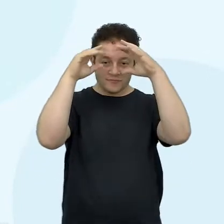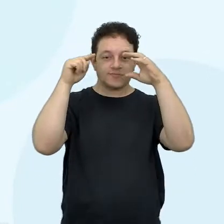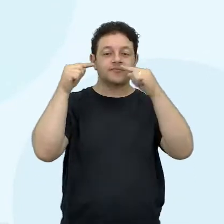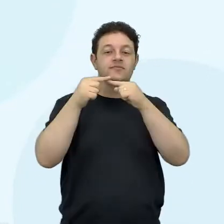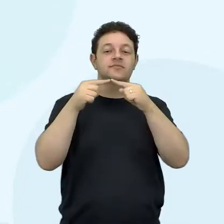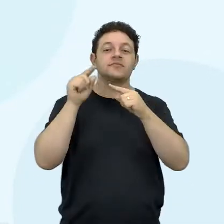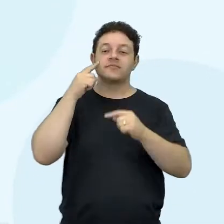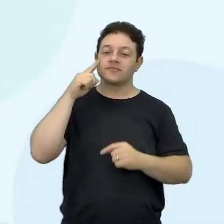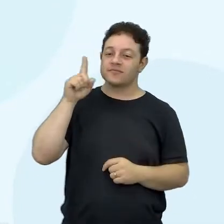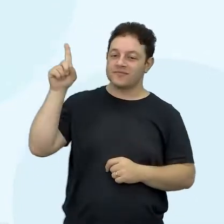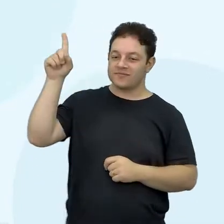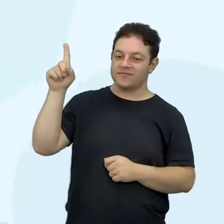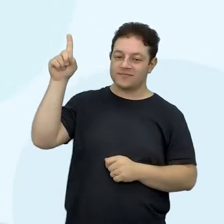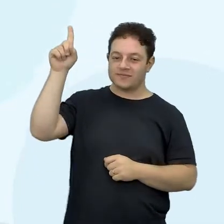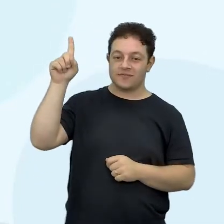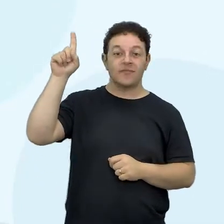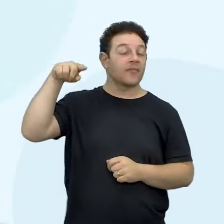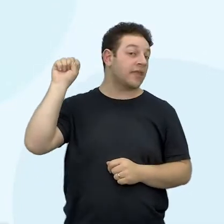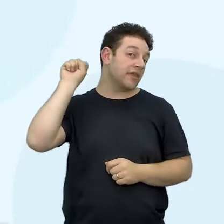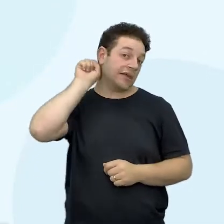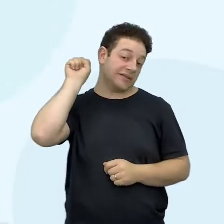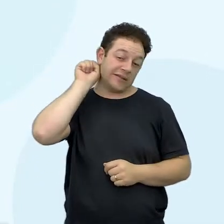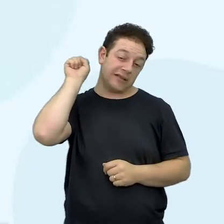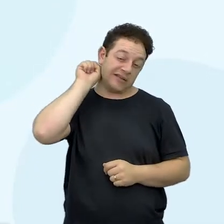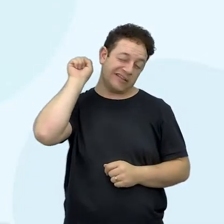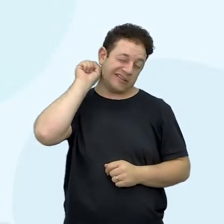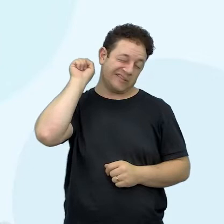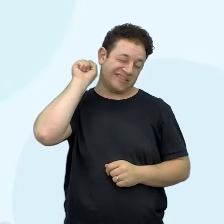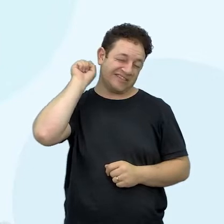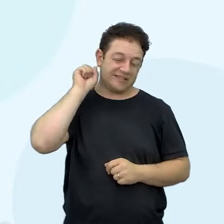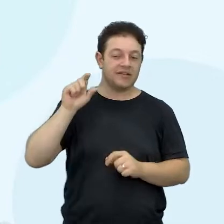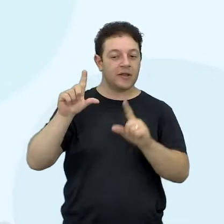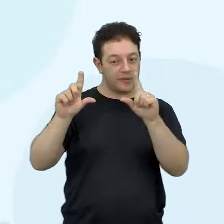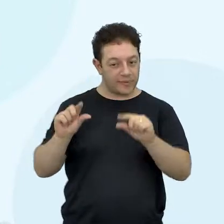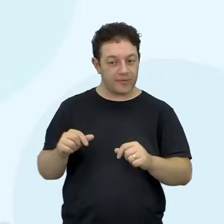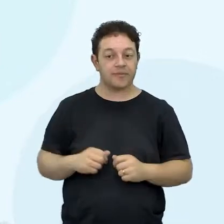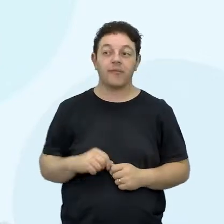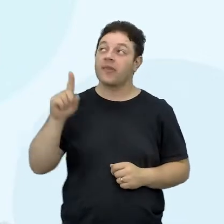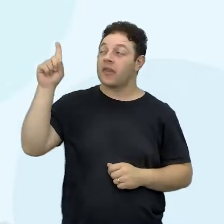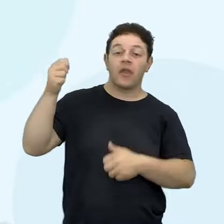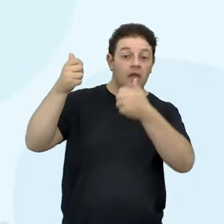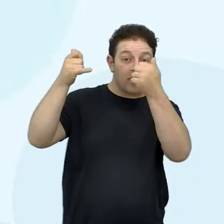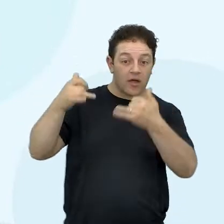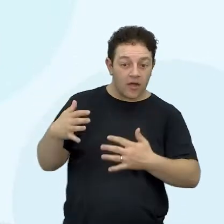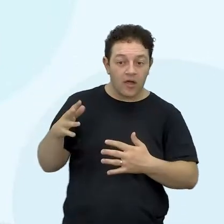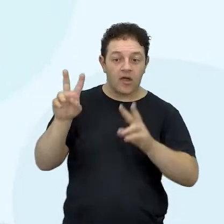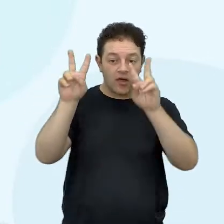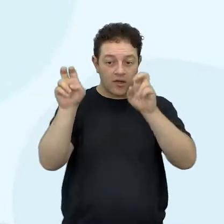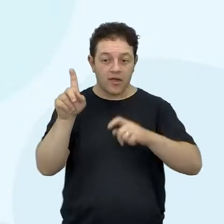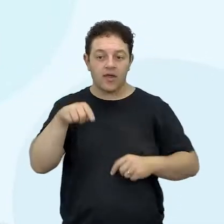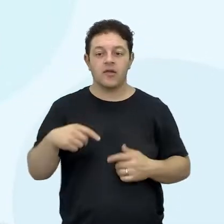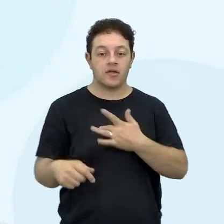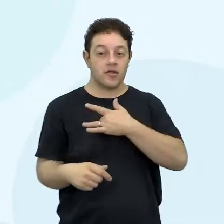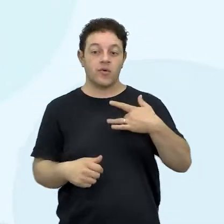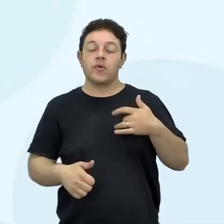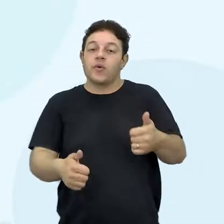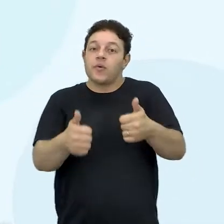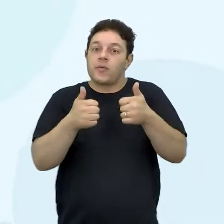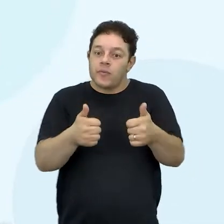né, relacionando ao estresse. Então, toda vez que ele fala de estado de